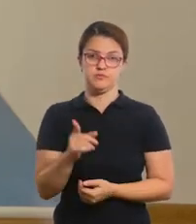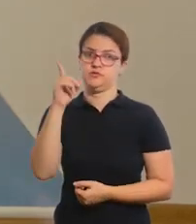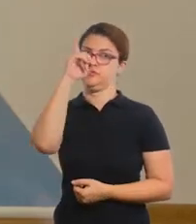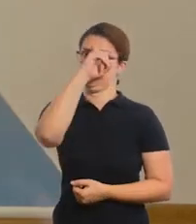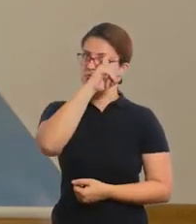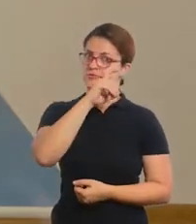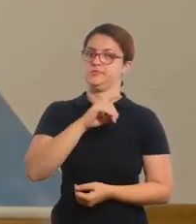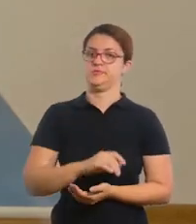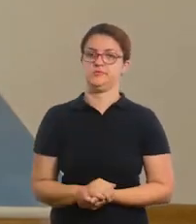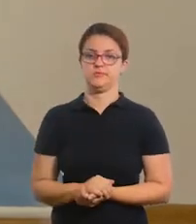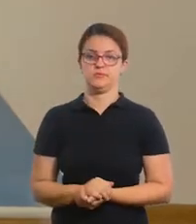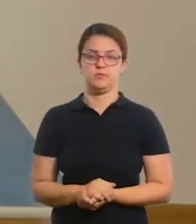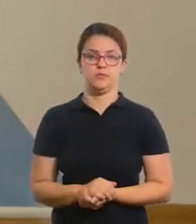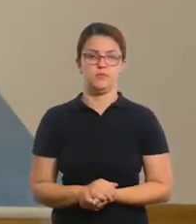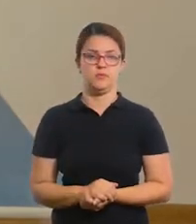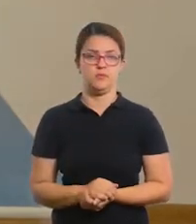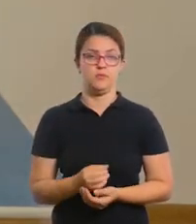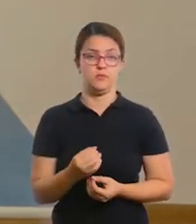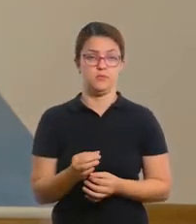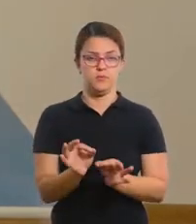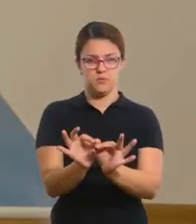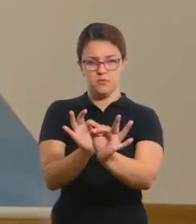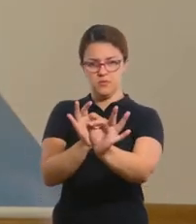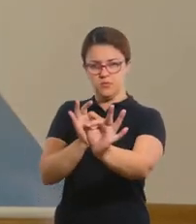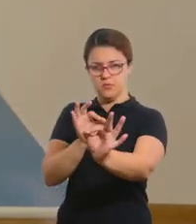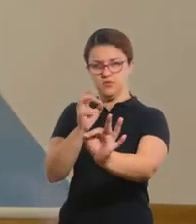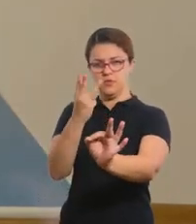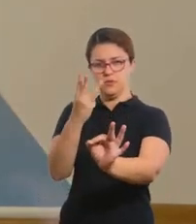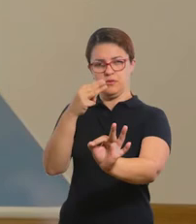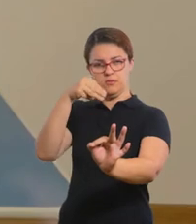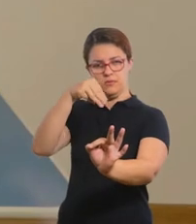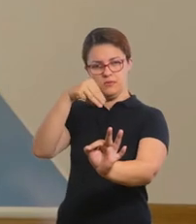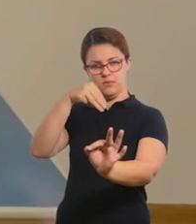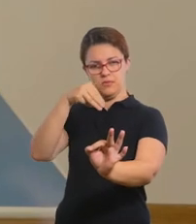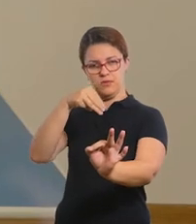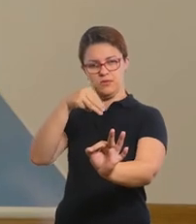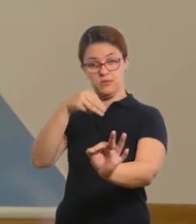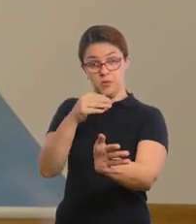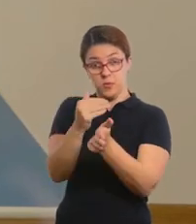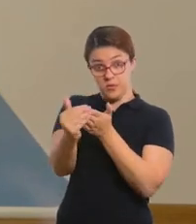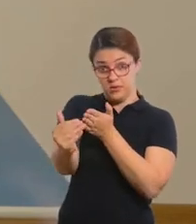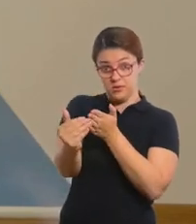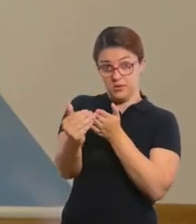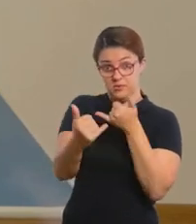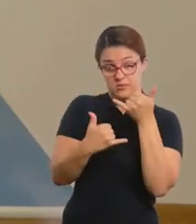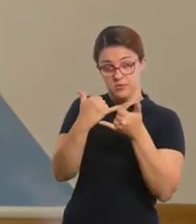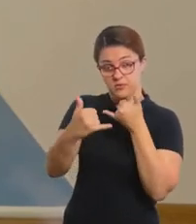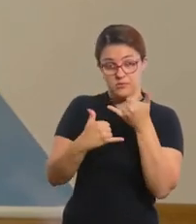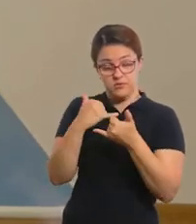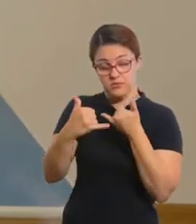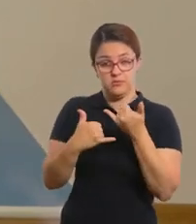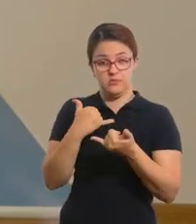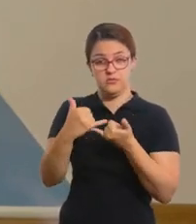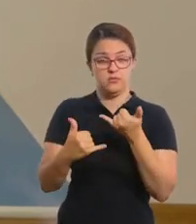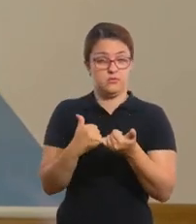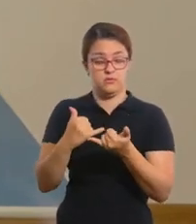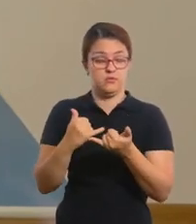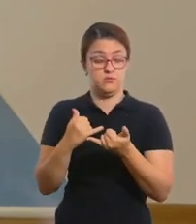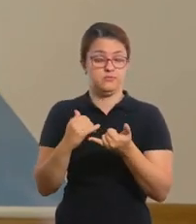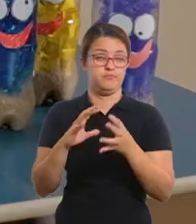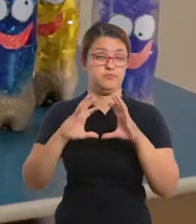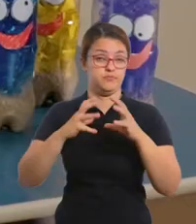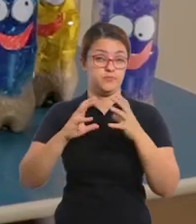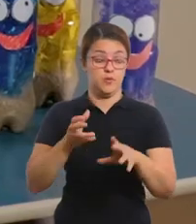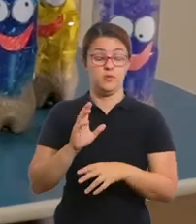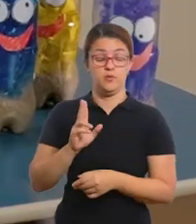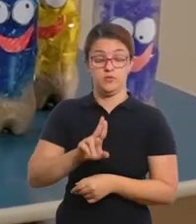que dificultar um pouco. Então ela vai estar 3 metros de distância e ela vai iniciar o jogo, tá? Com a bolinha. Eu vou usar essa bolinha